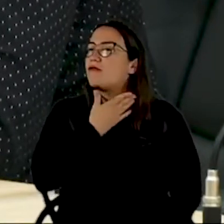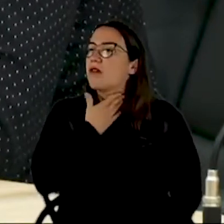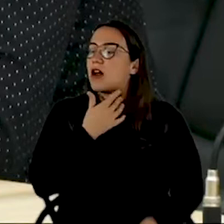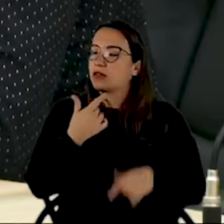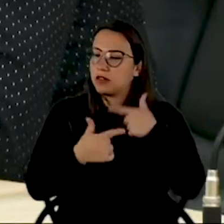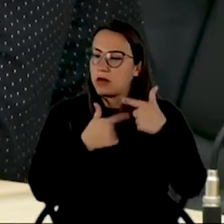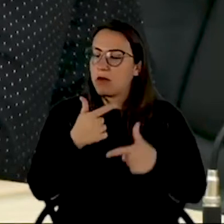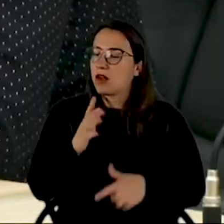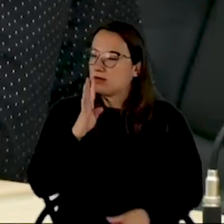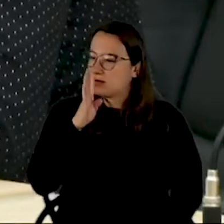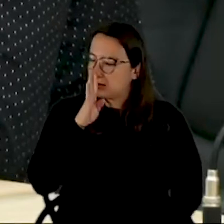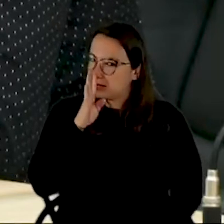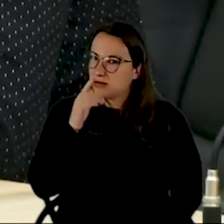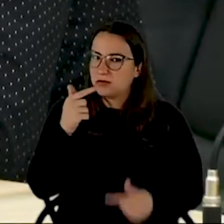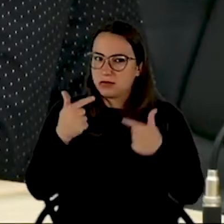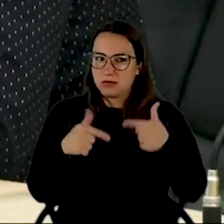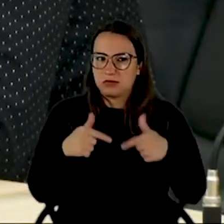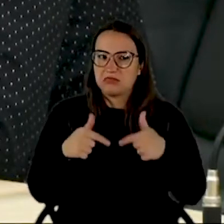E Sérgio,